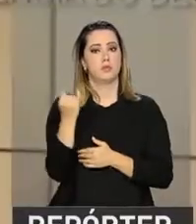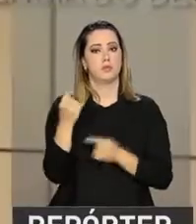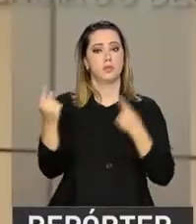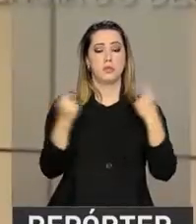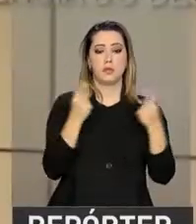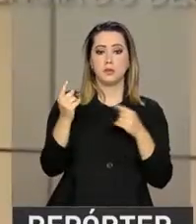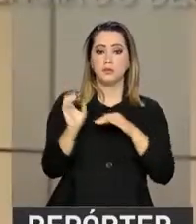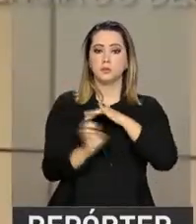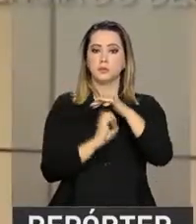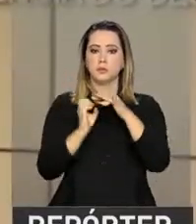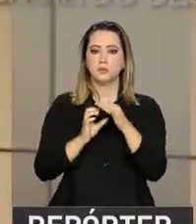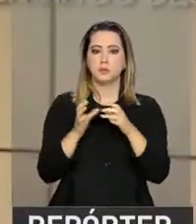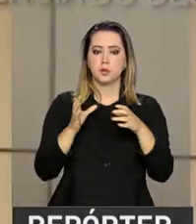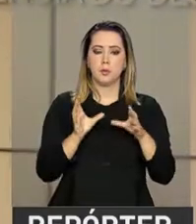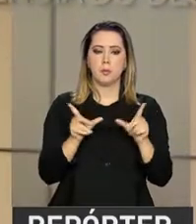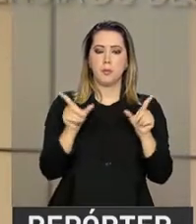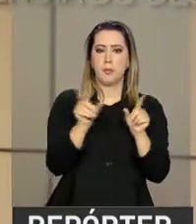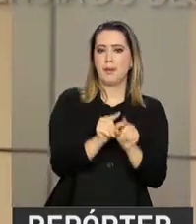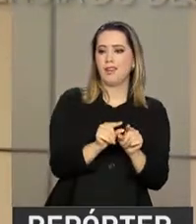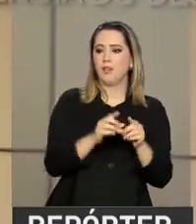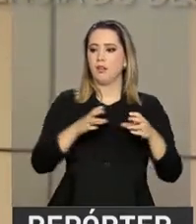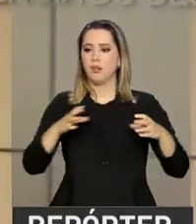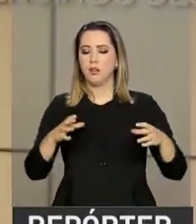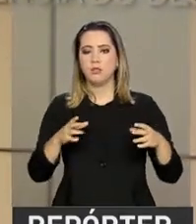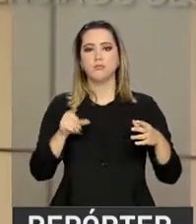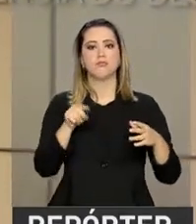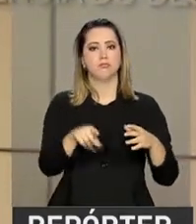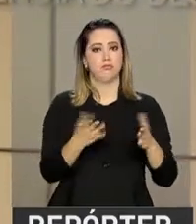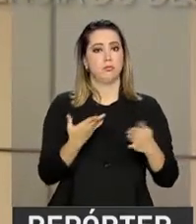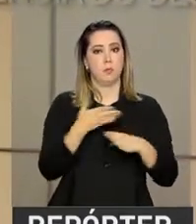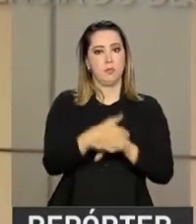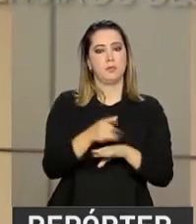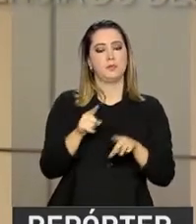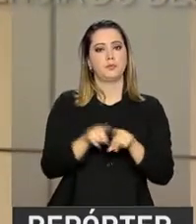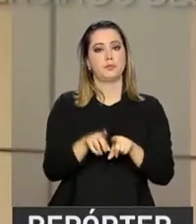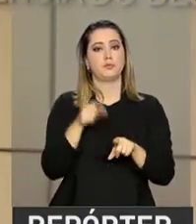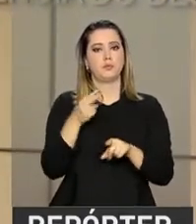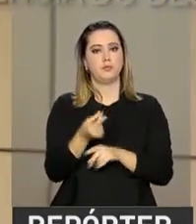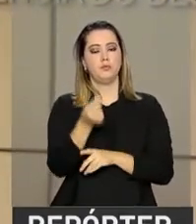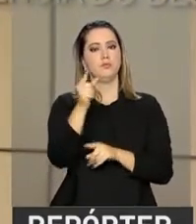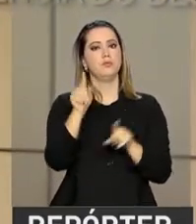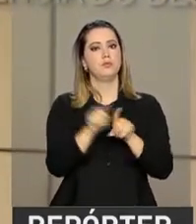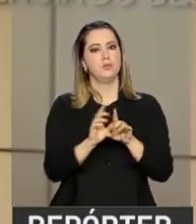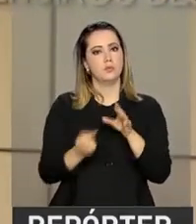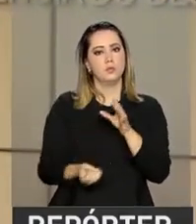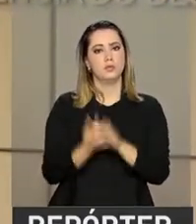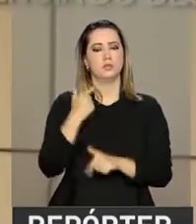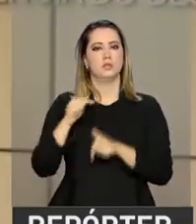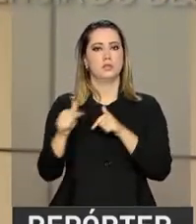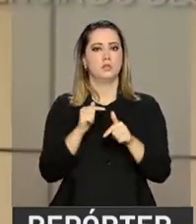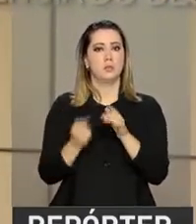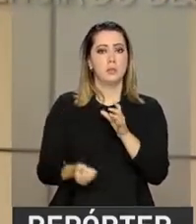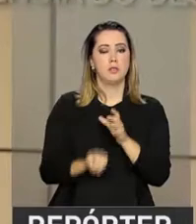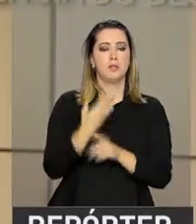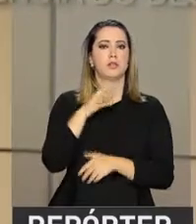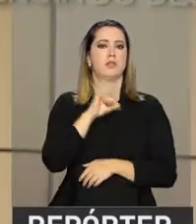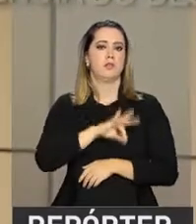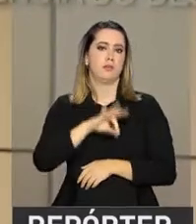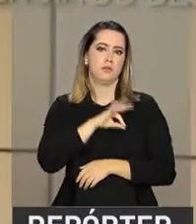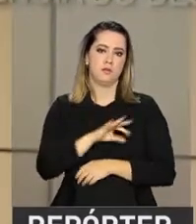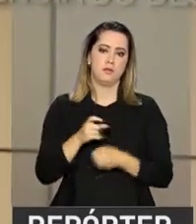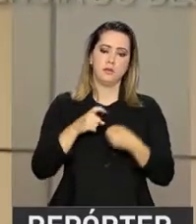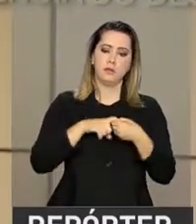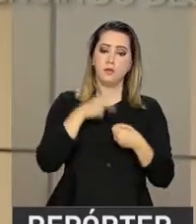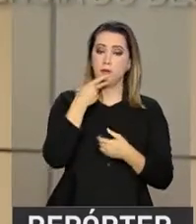ou seja pequeno grande um médio cada acesso que ele acesse esse recurso está gerando emprego gerando renda e de